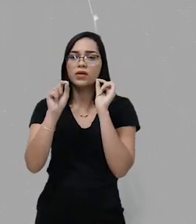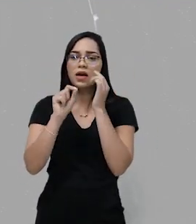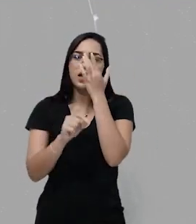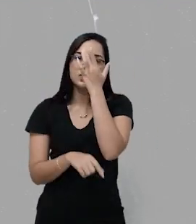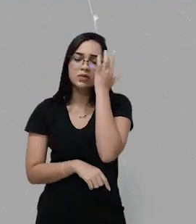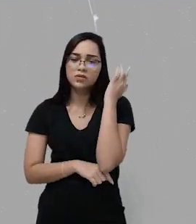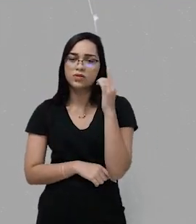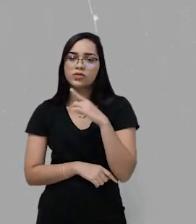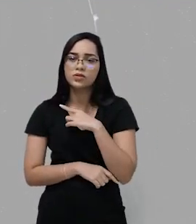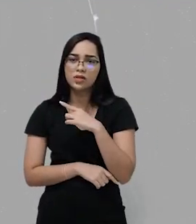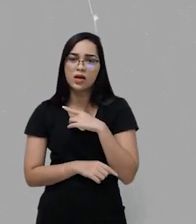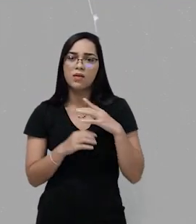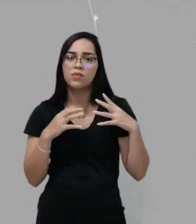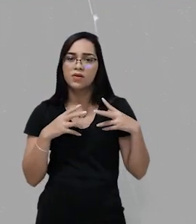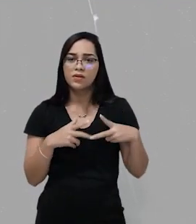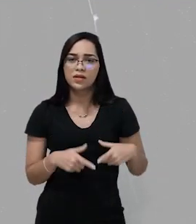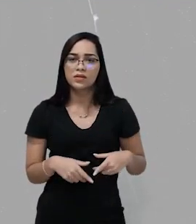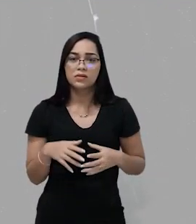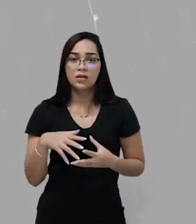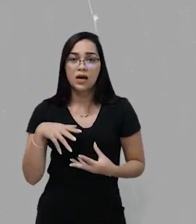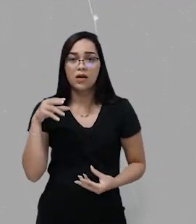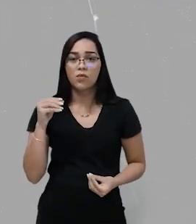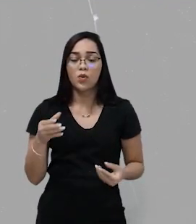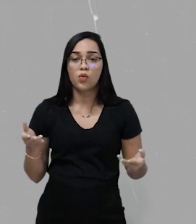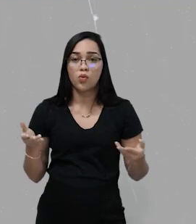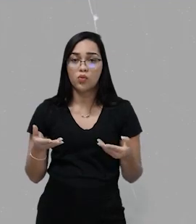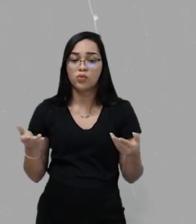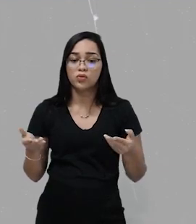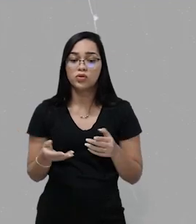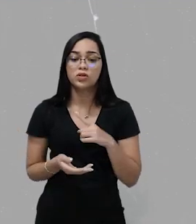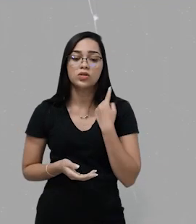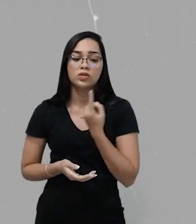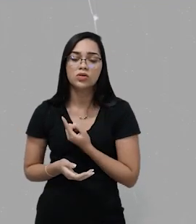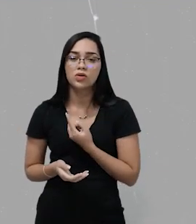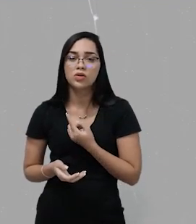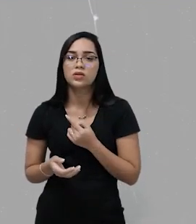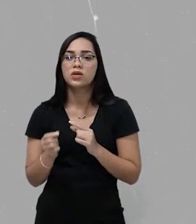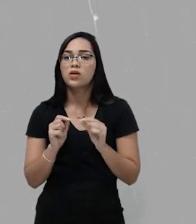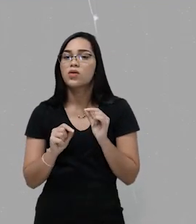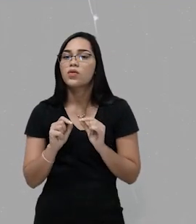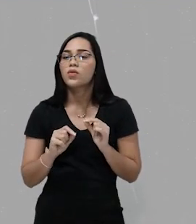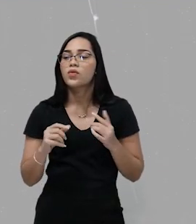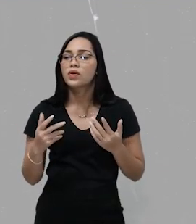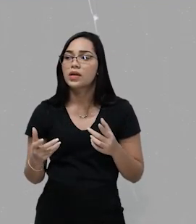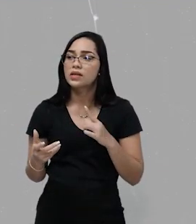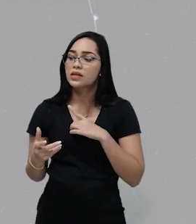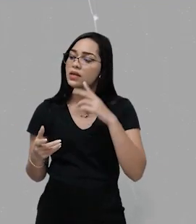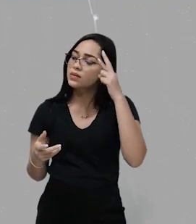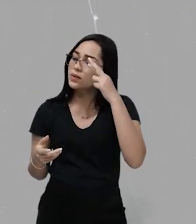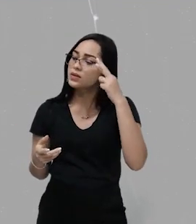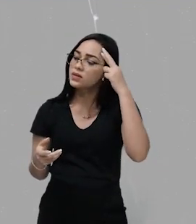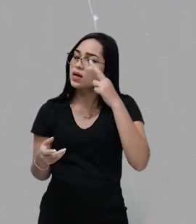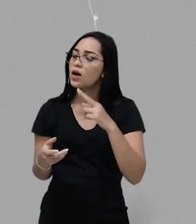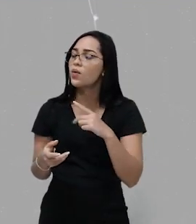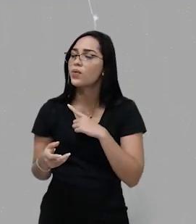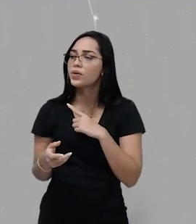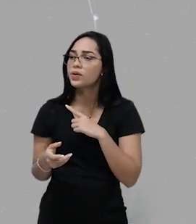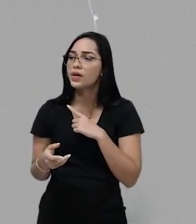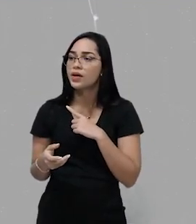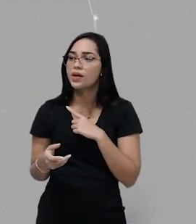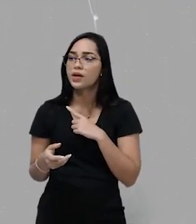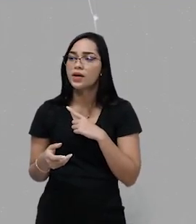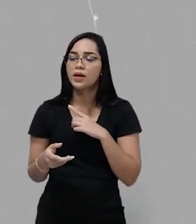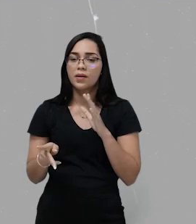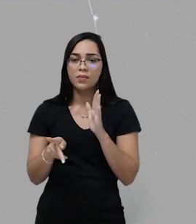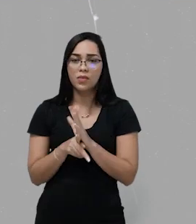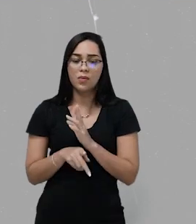pessoas chegassem até a purificação da alma. Hoje, nós somos levados a essas reflexões a partir dessas peças